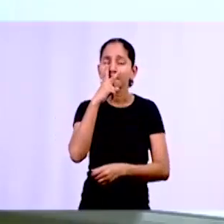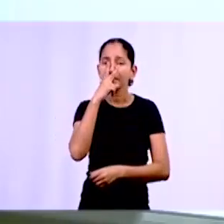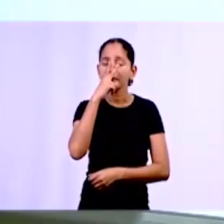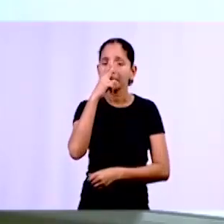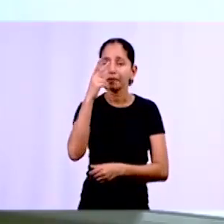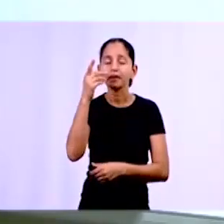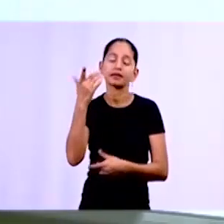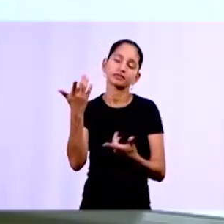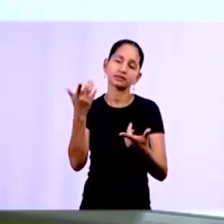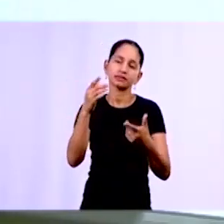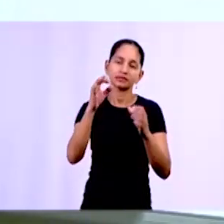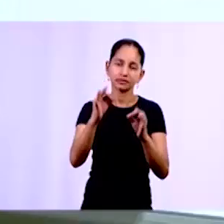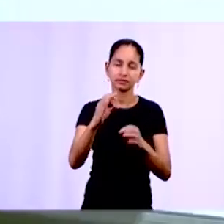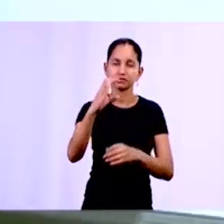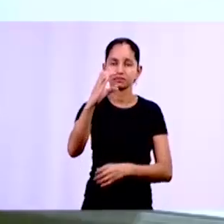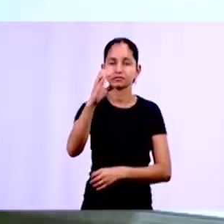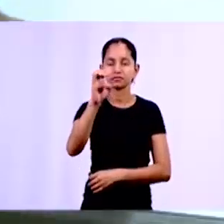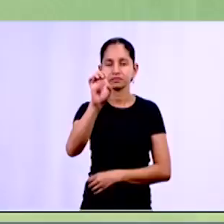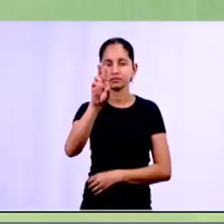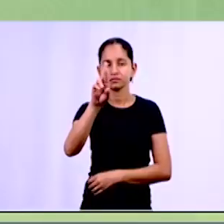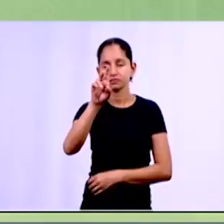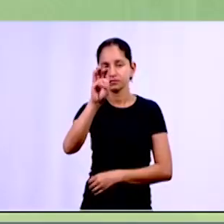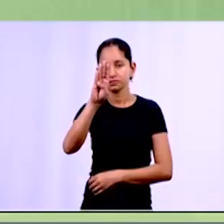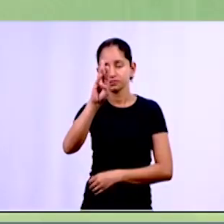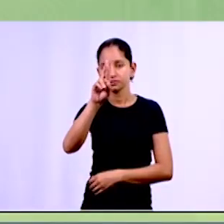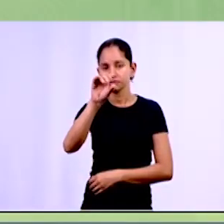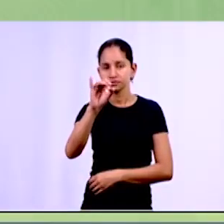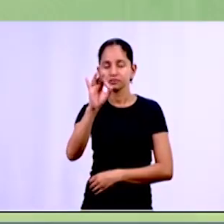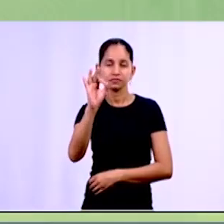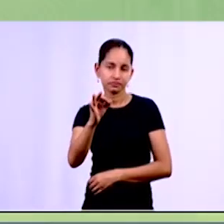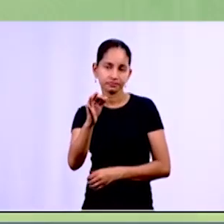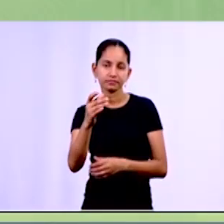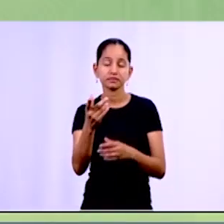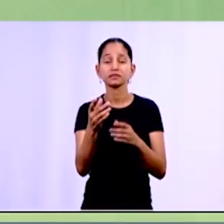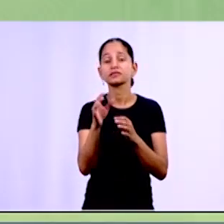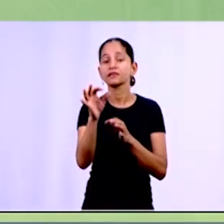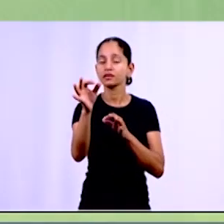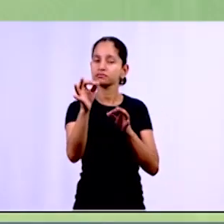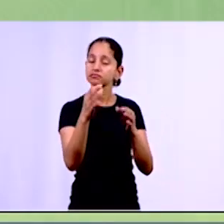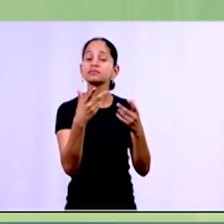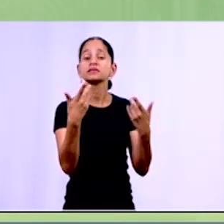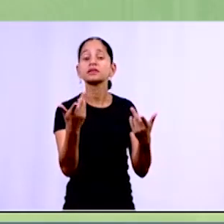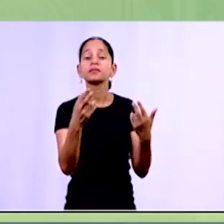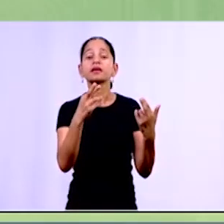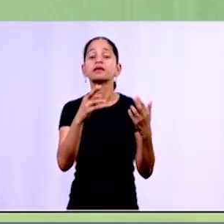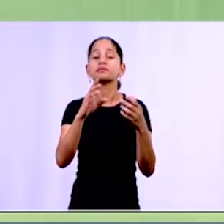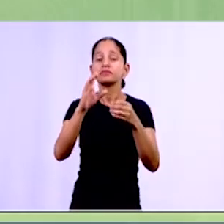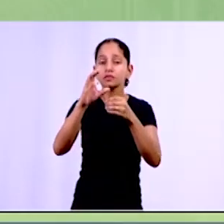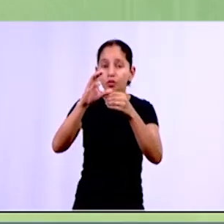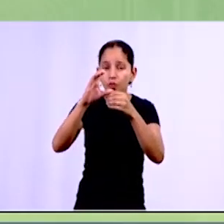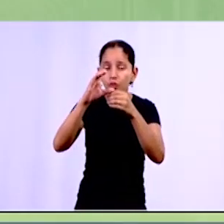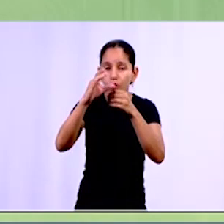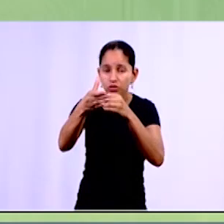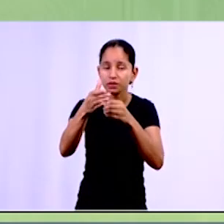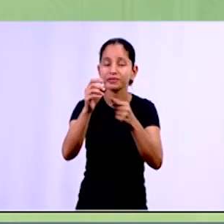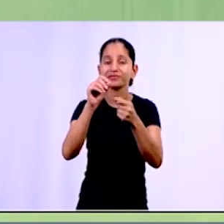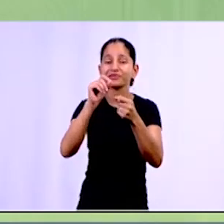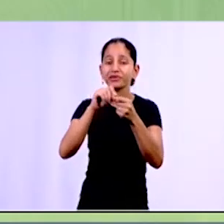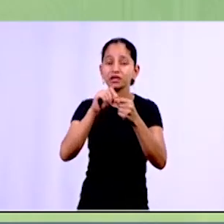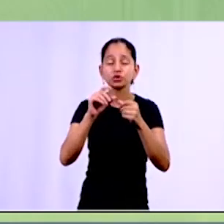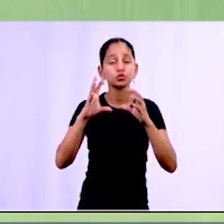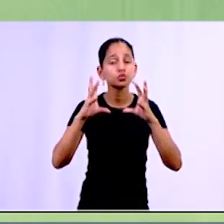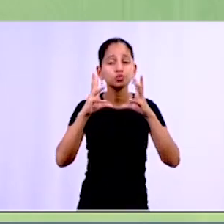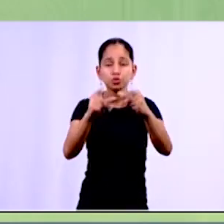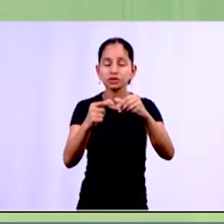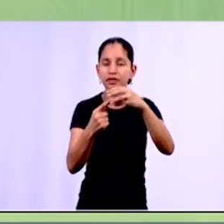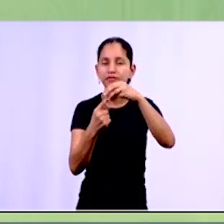né? Então vamos lá. É o grande responsável, em outras palavras, aí, por fazer o processamento de todos os